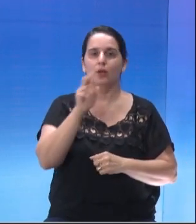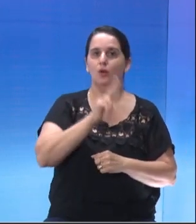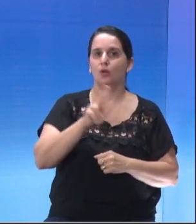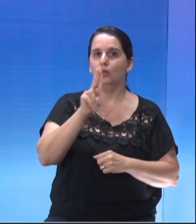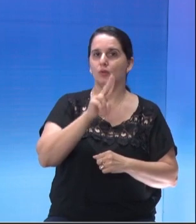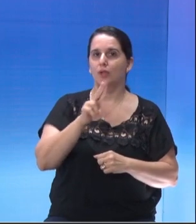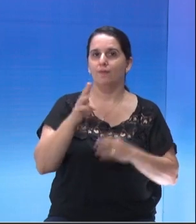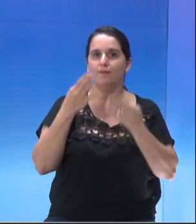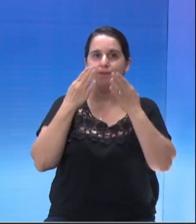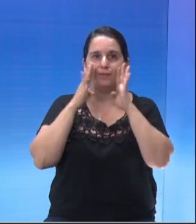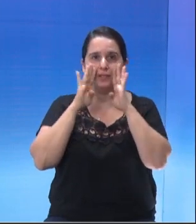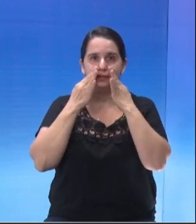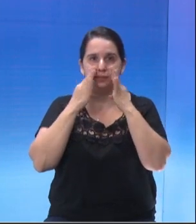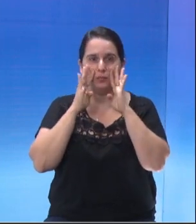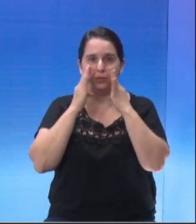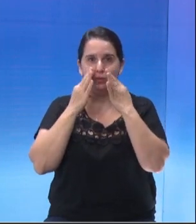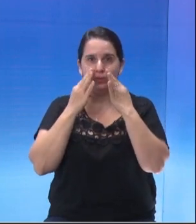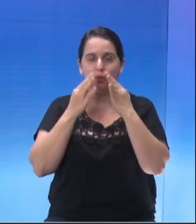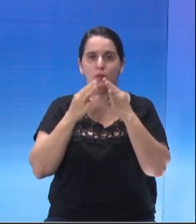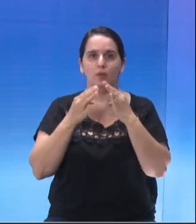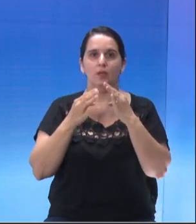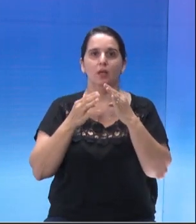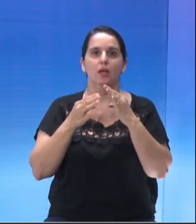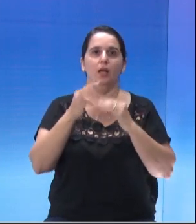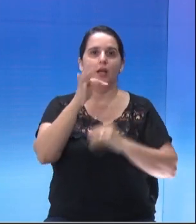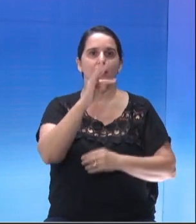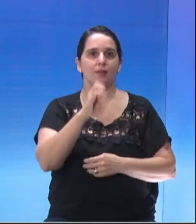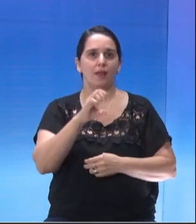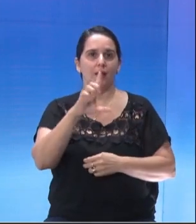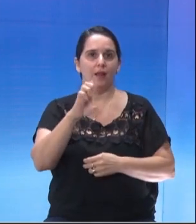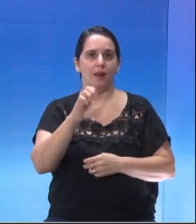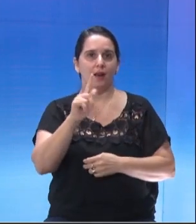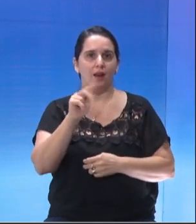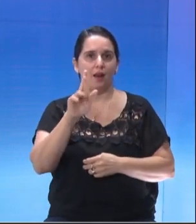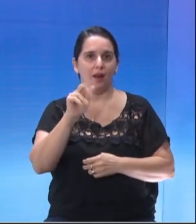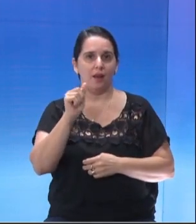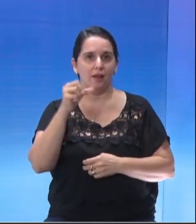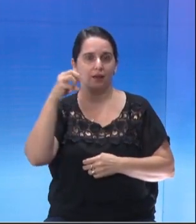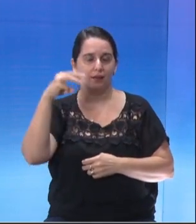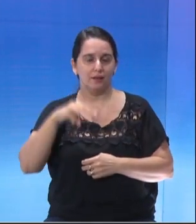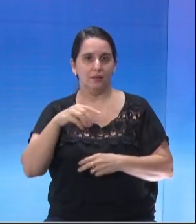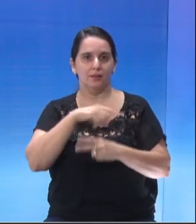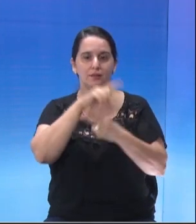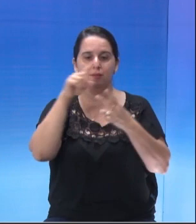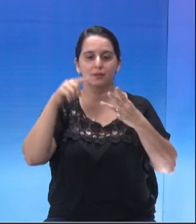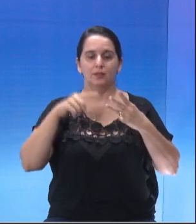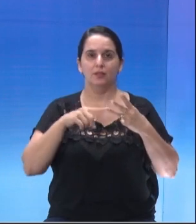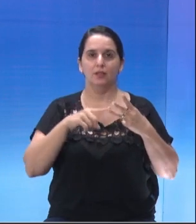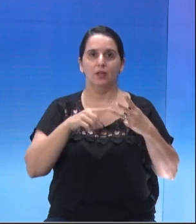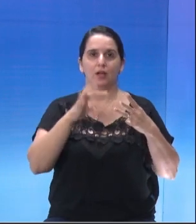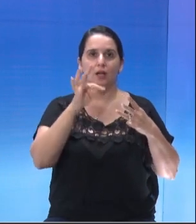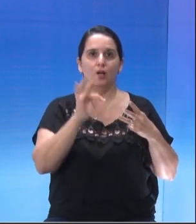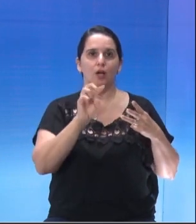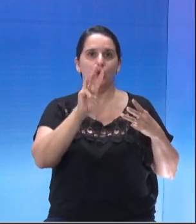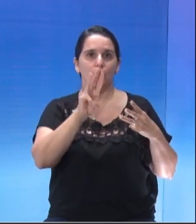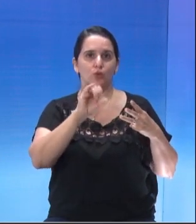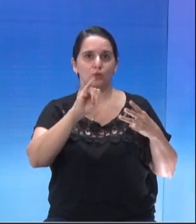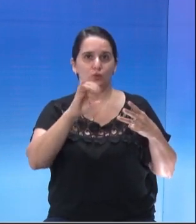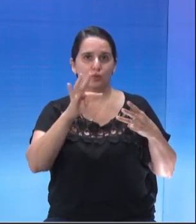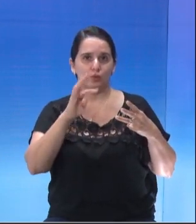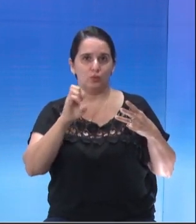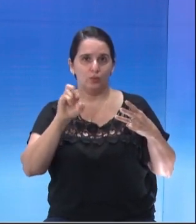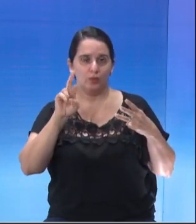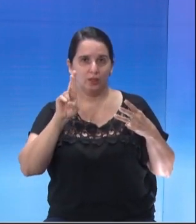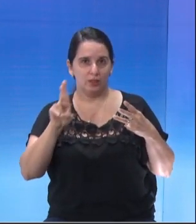no Facebook, as mensagens lá no Telegram, né, as mensagens que a gente posta no Twitter, tantas mensagens. Então, ele quer direcionar